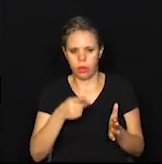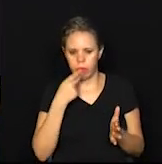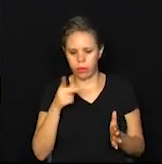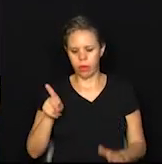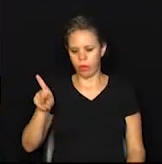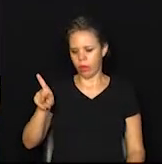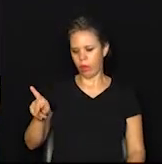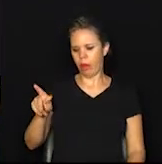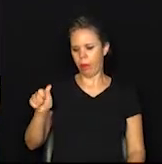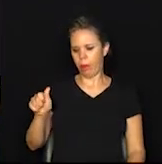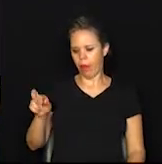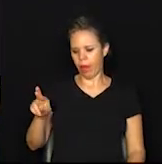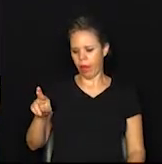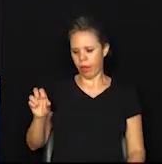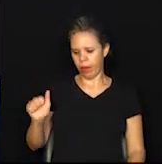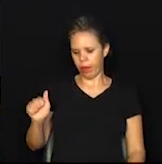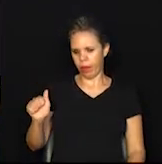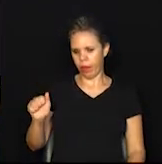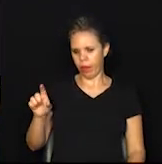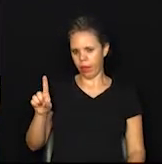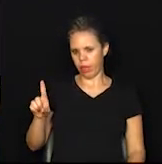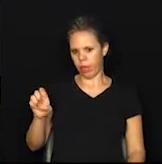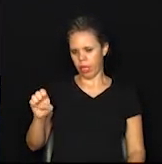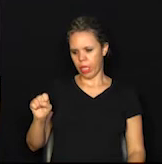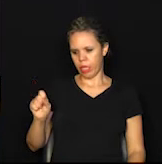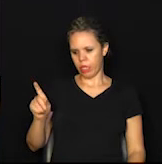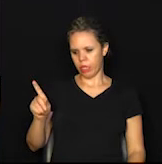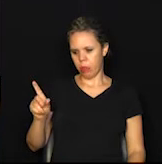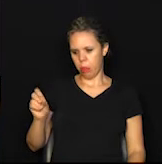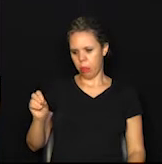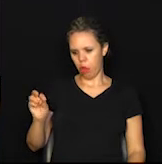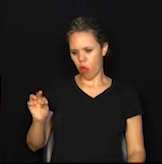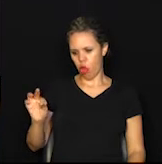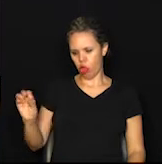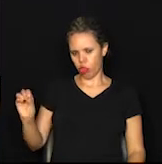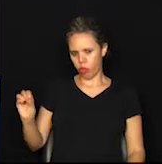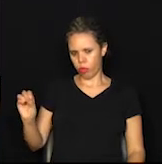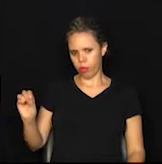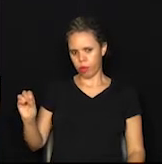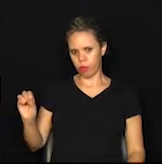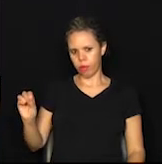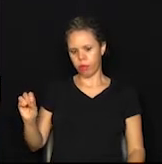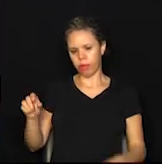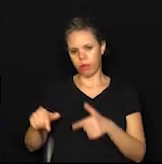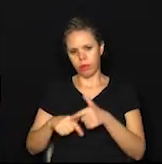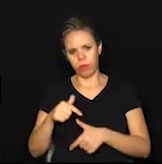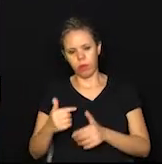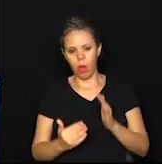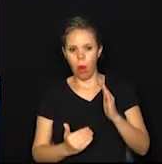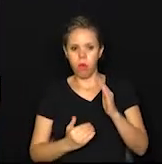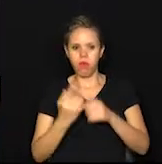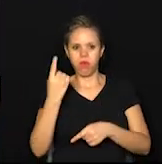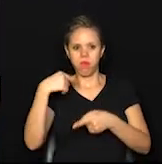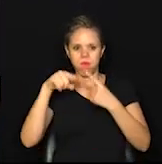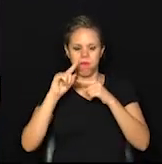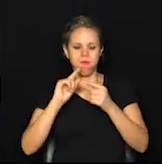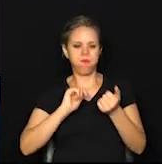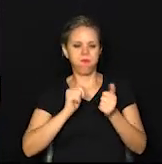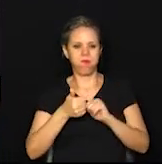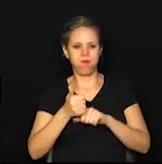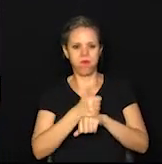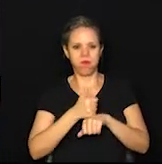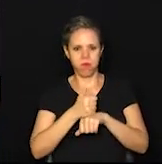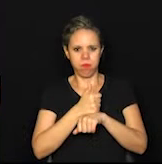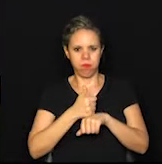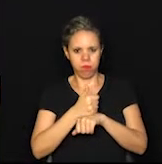que a gente segue a linha do FIEC para atender essa demanda. E o alto rendimento, que a gente sabe, para quem é muito